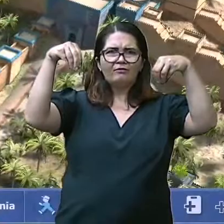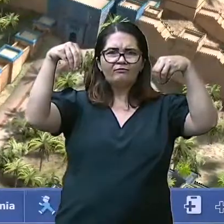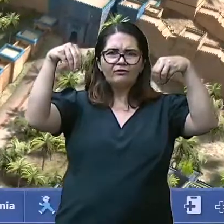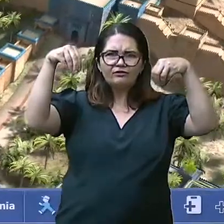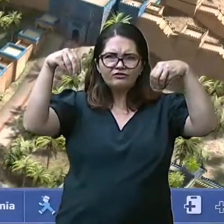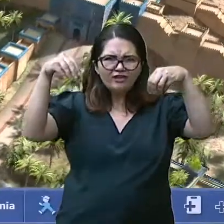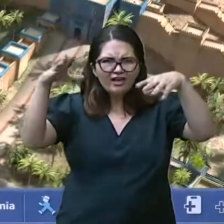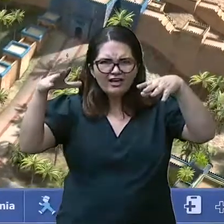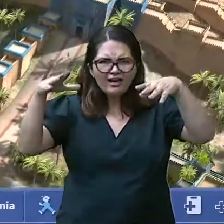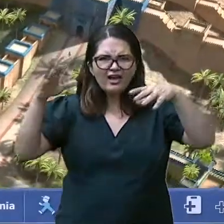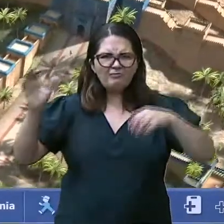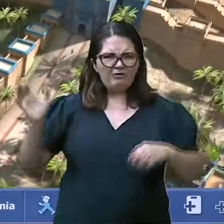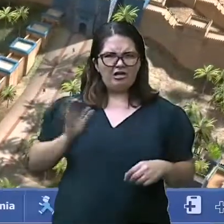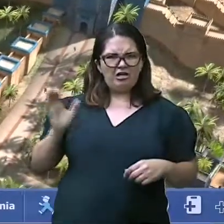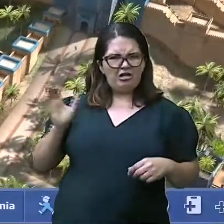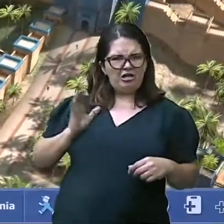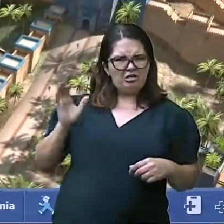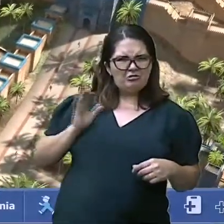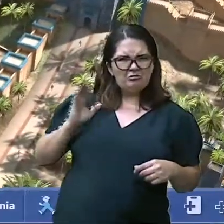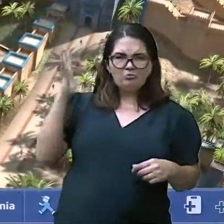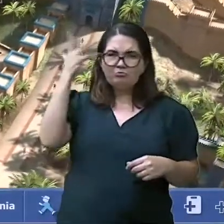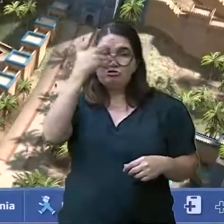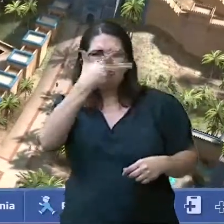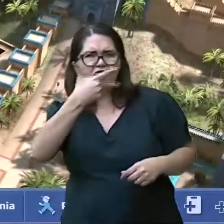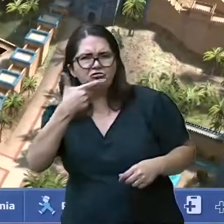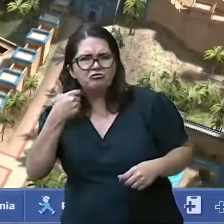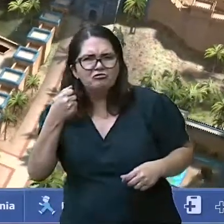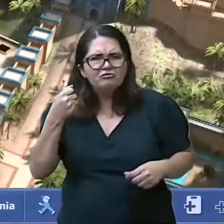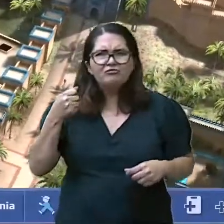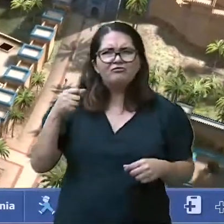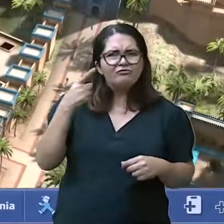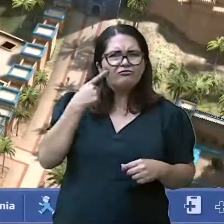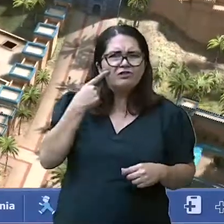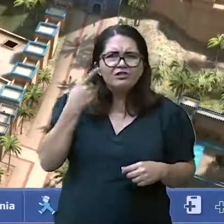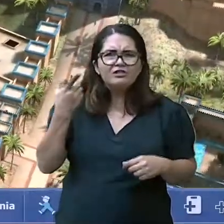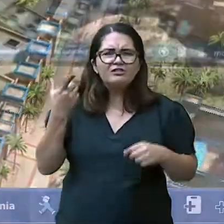Muito chique, mas eu comecei a ficar preocupada com uma coisa.